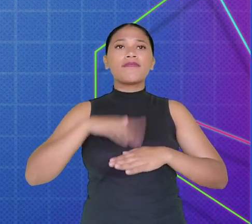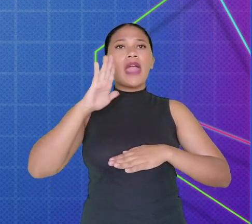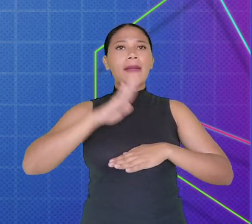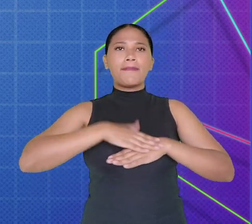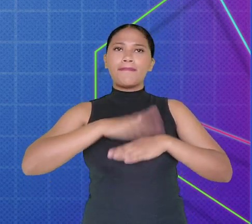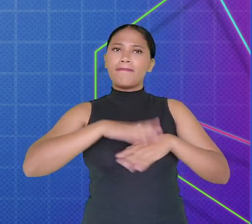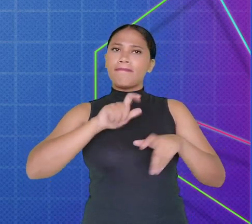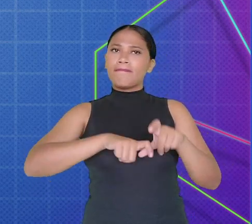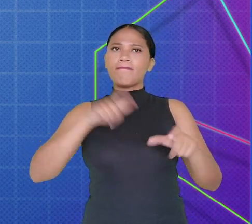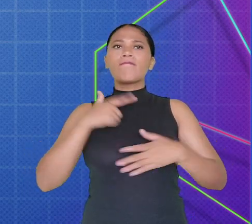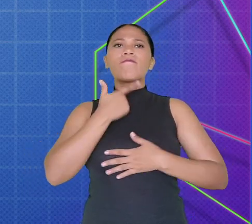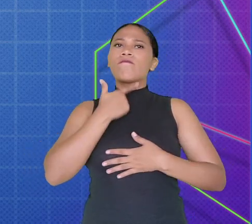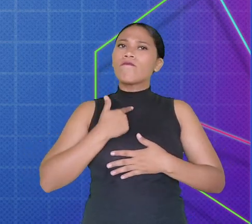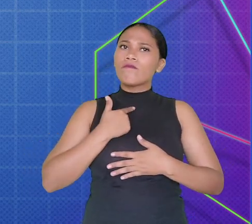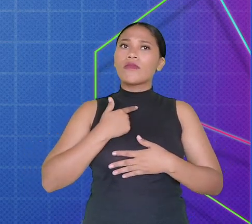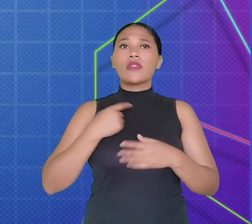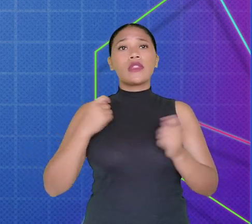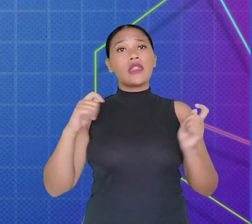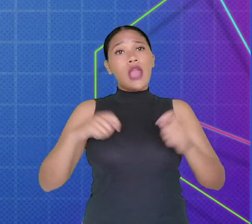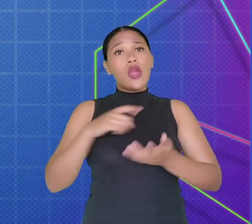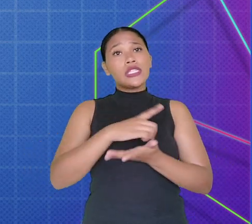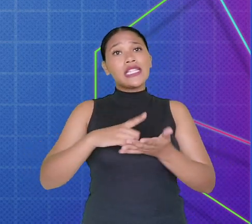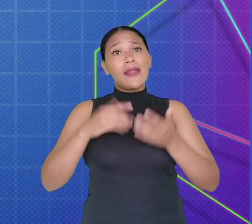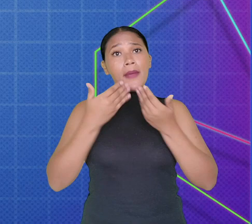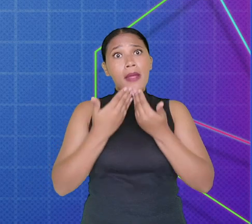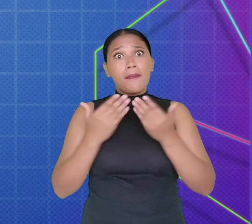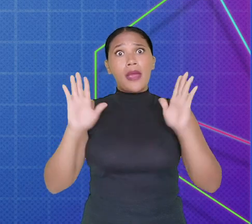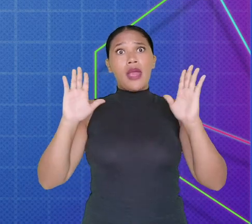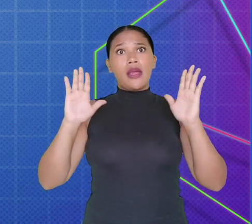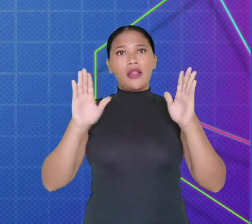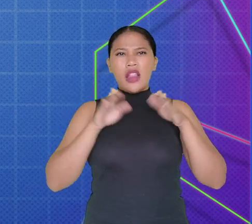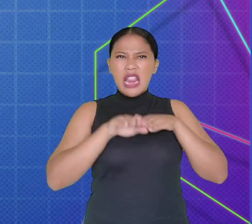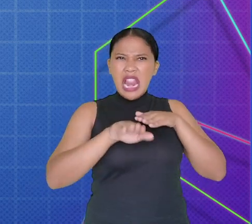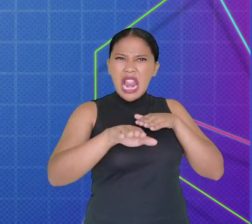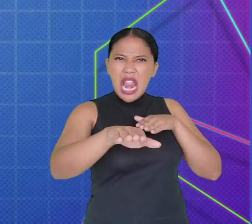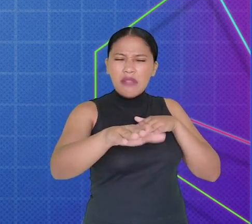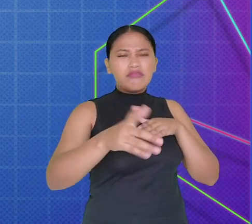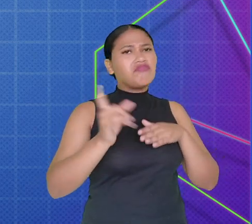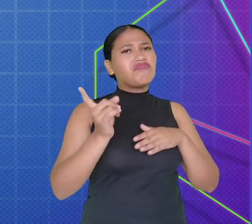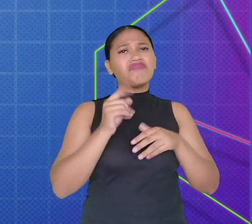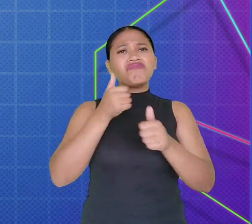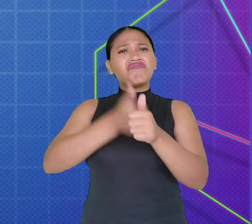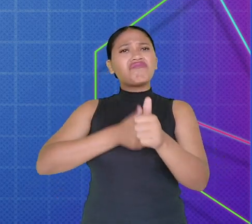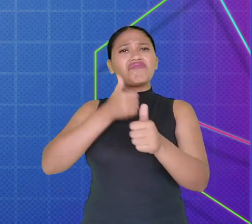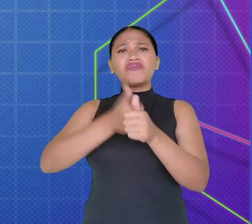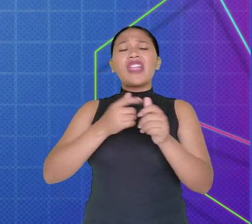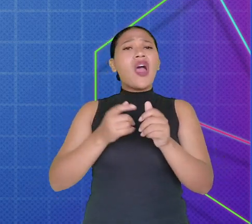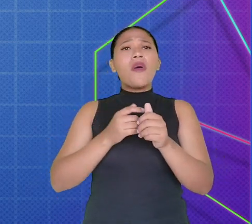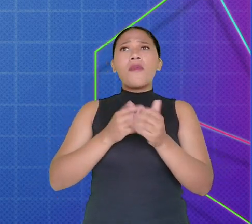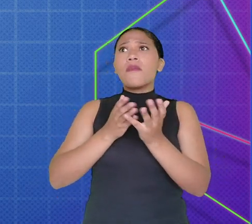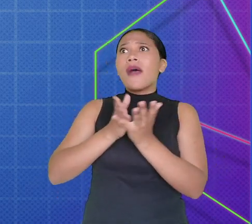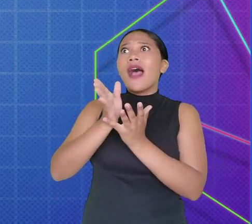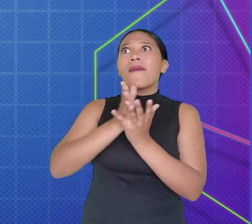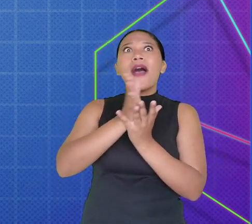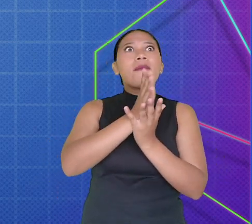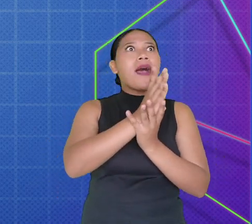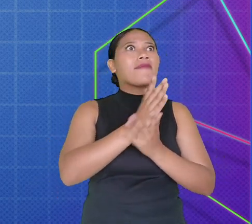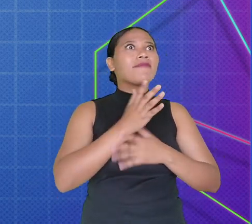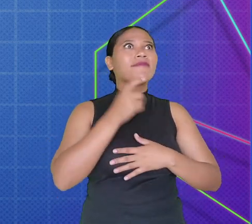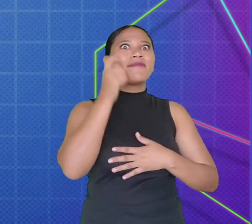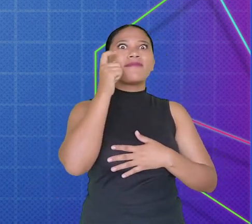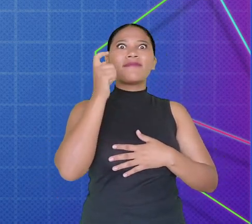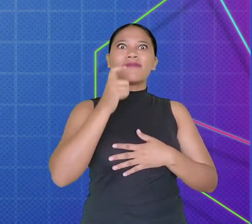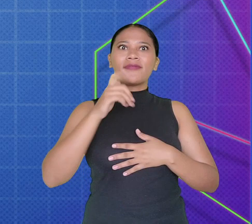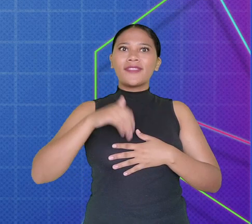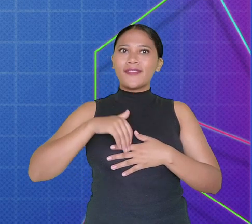do jogo de maneira mais autônoma. Isso pode levar a um design mais aberto e não linear, onde o jogador tem mais escolhas e